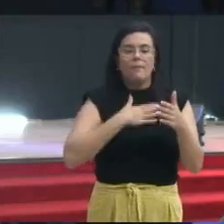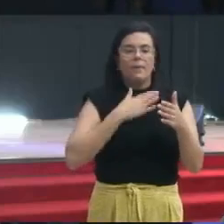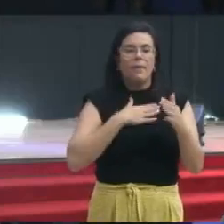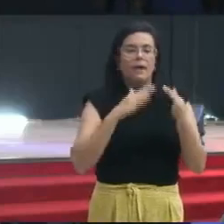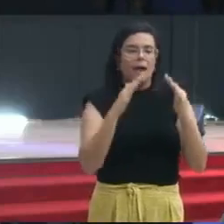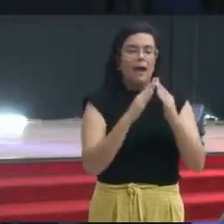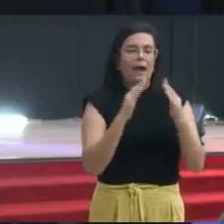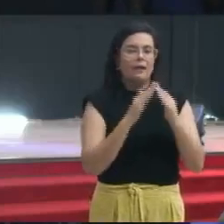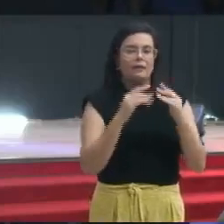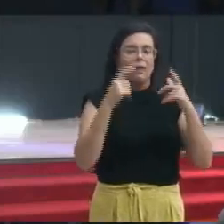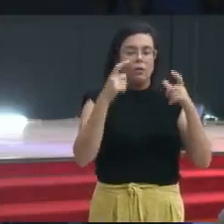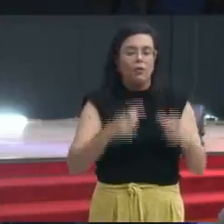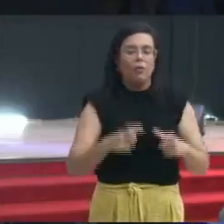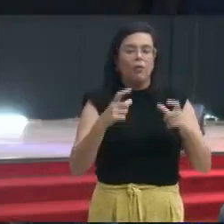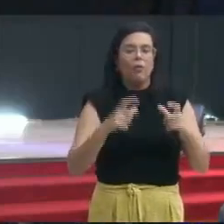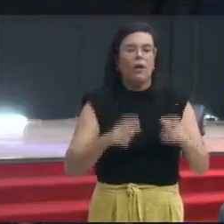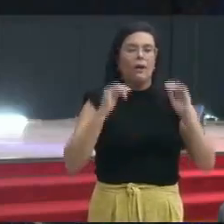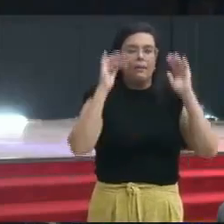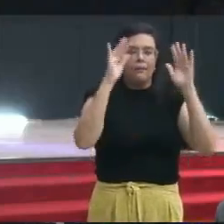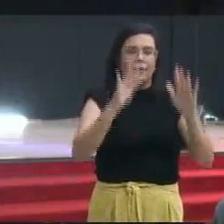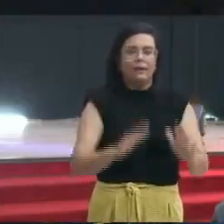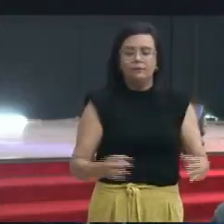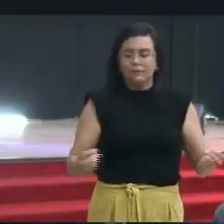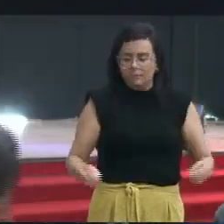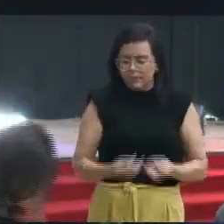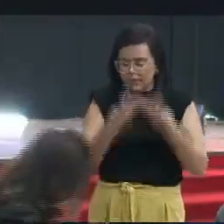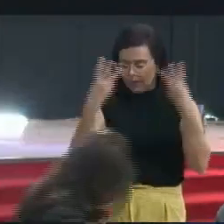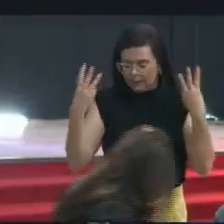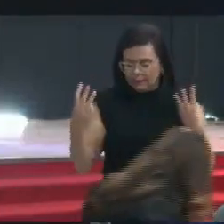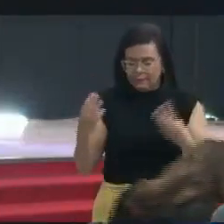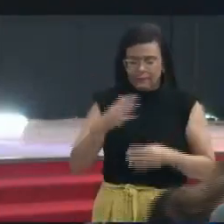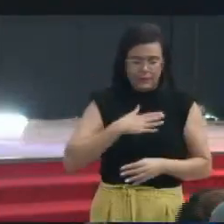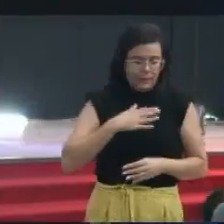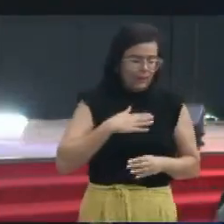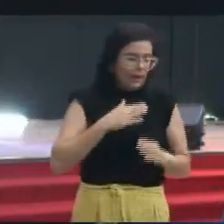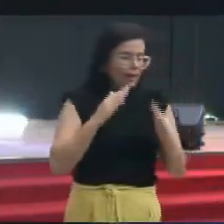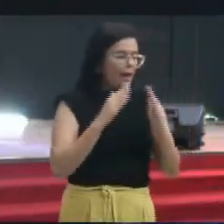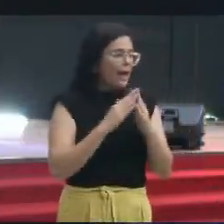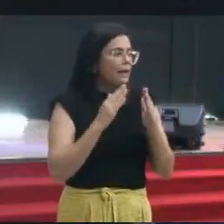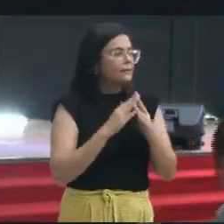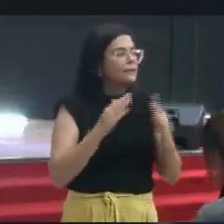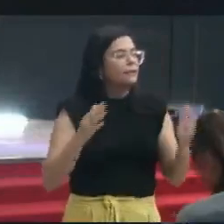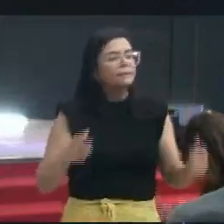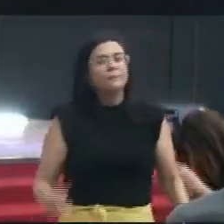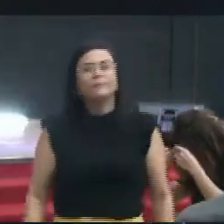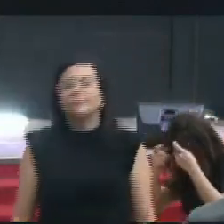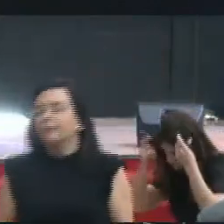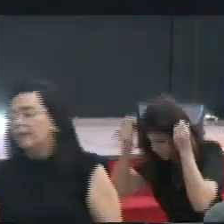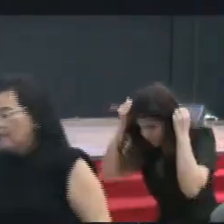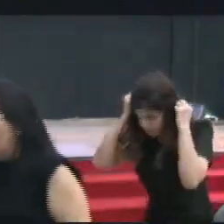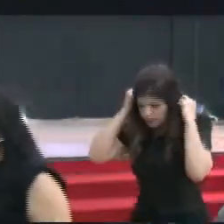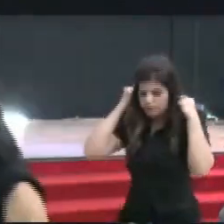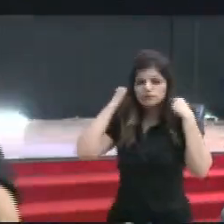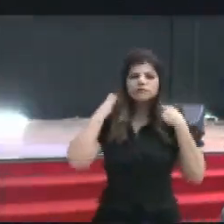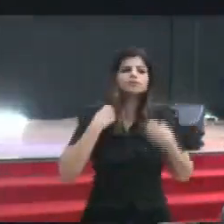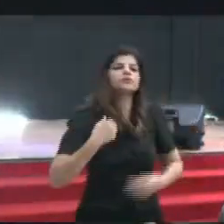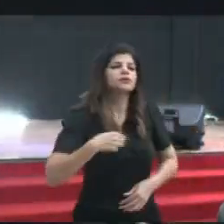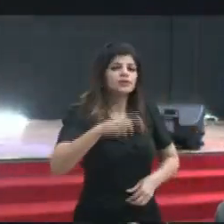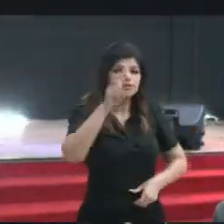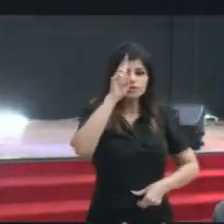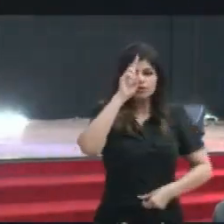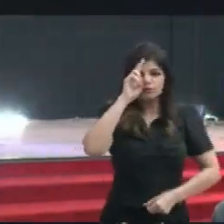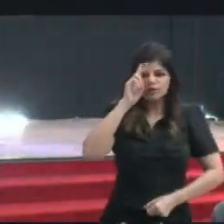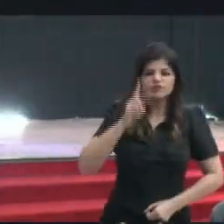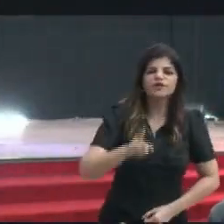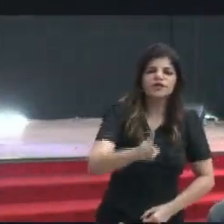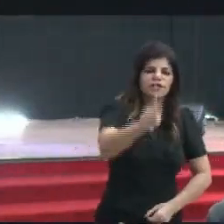bênçãos. Minha casa, um lugar de milagres. Minha casa, um lugar de avivamento. Toda segunda-feira, quantos vão